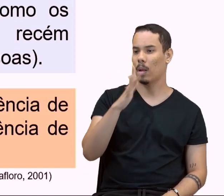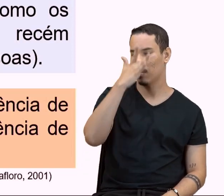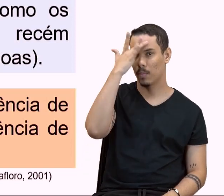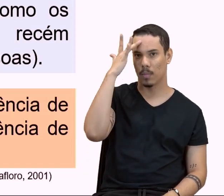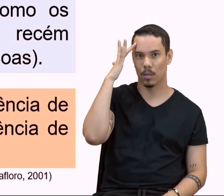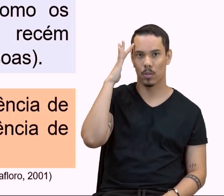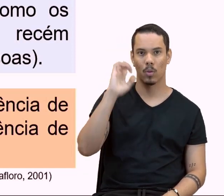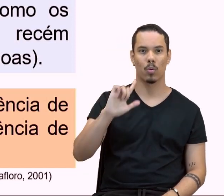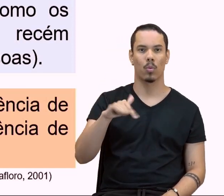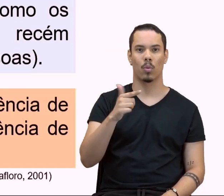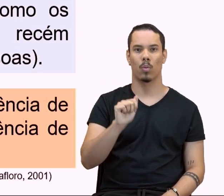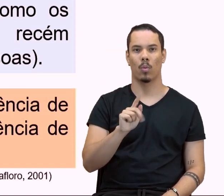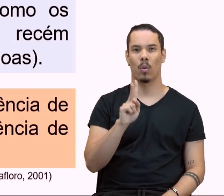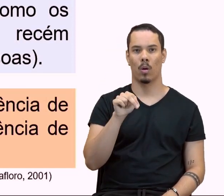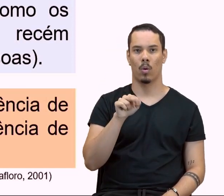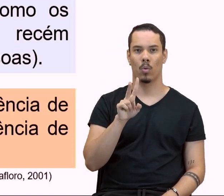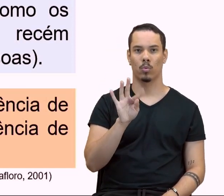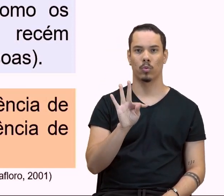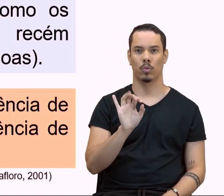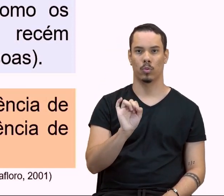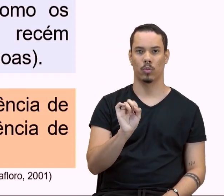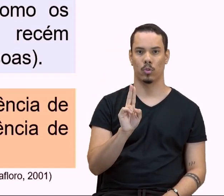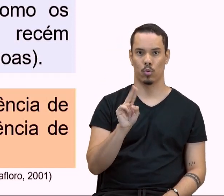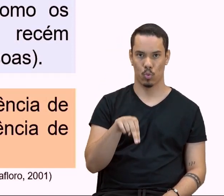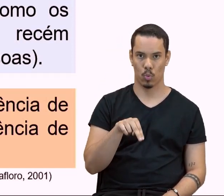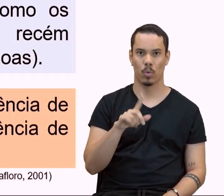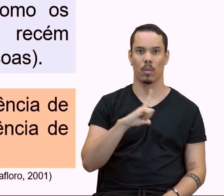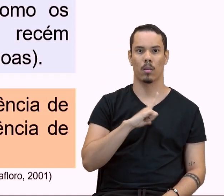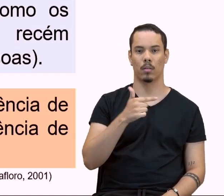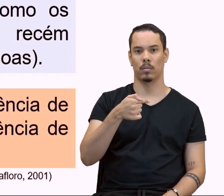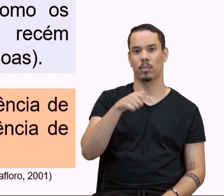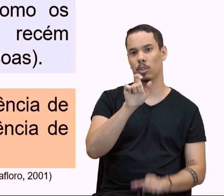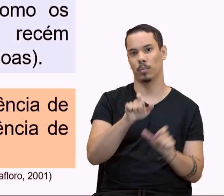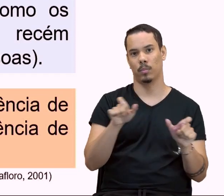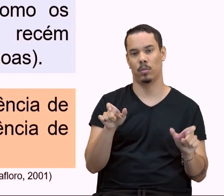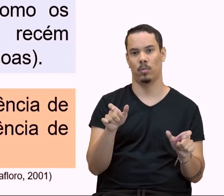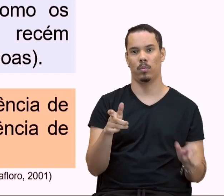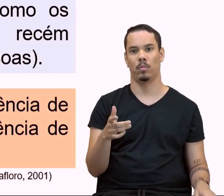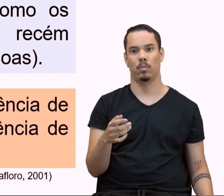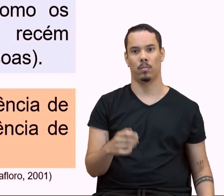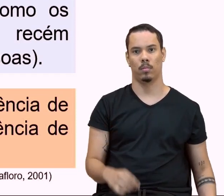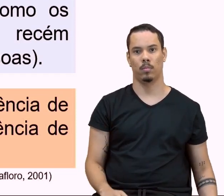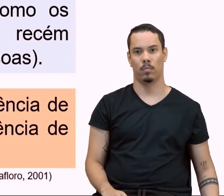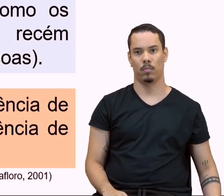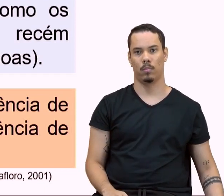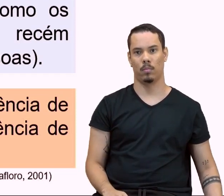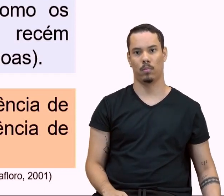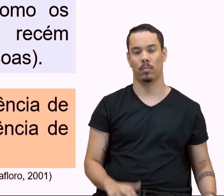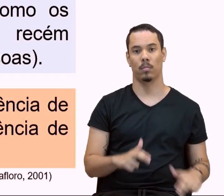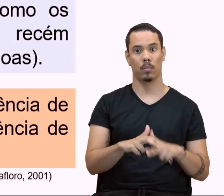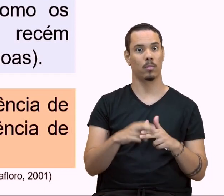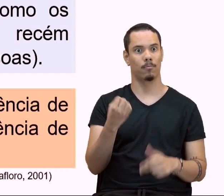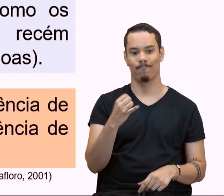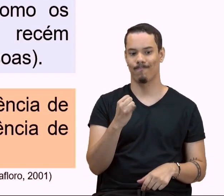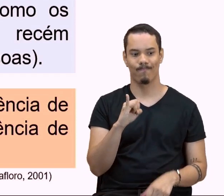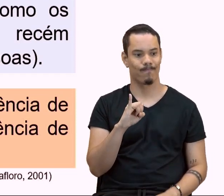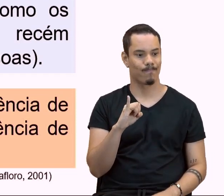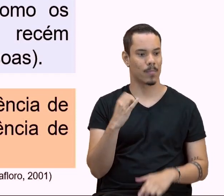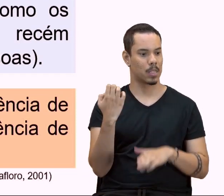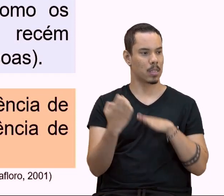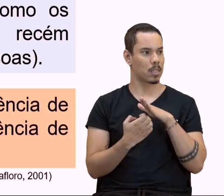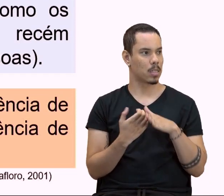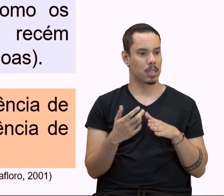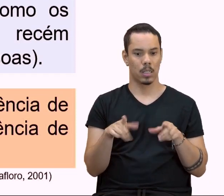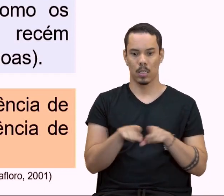7 pessoas. Olha só, para você ver como se não tem o cuidado, os órgãos públicos não terem o cuidado,